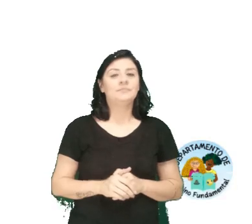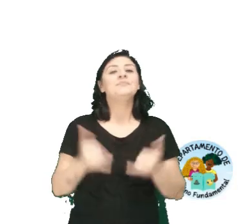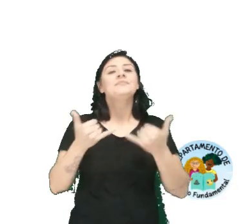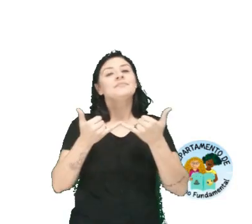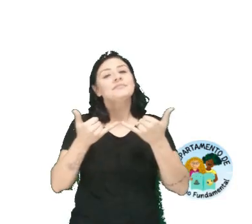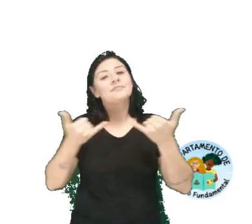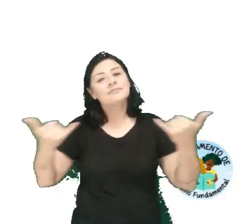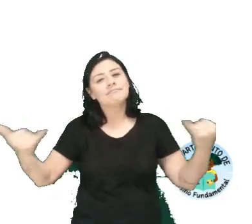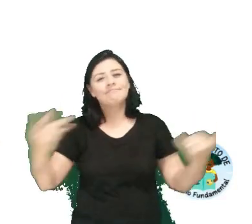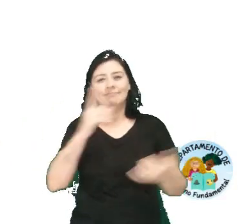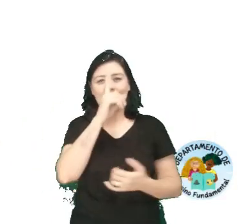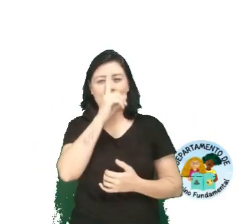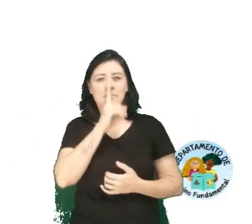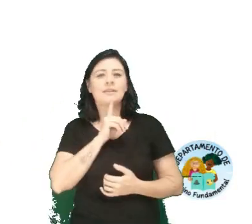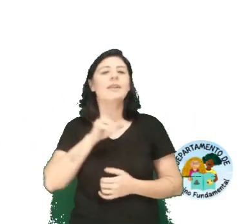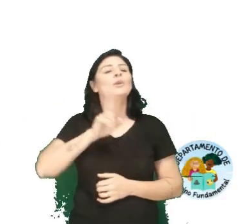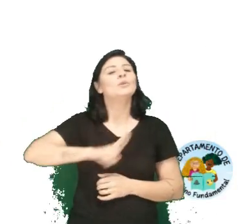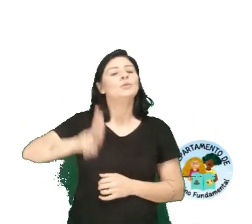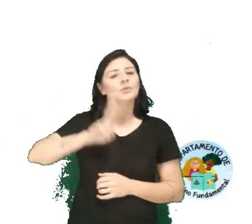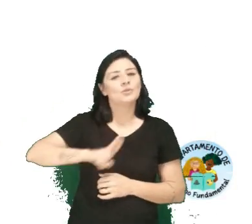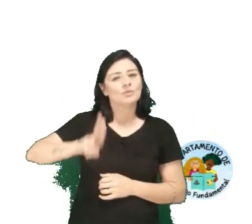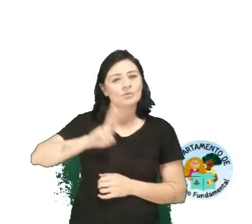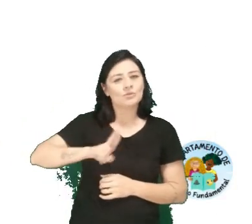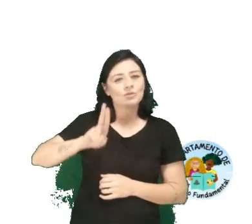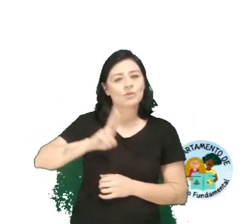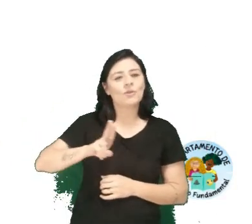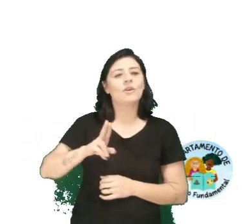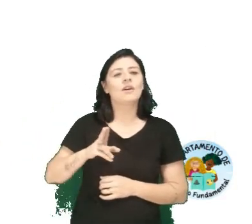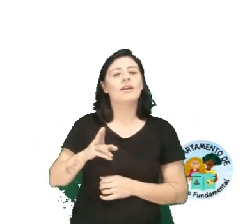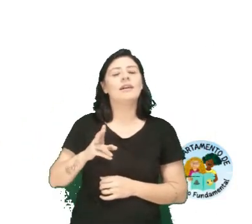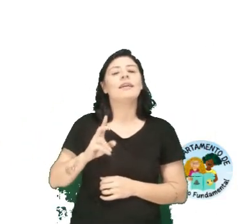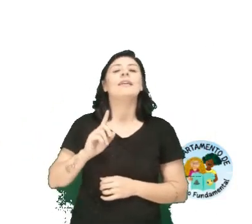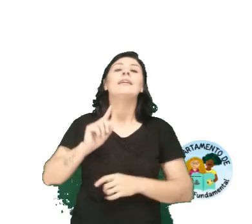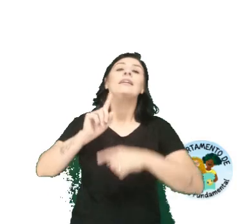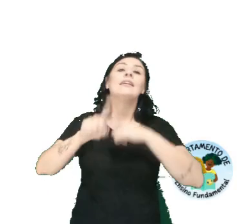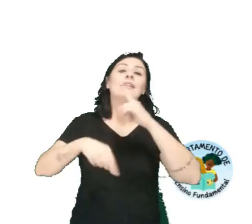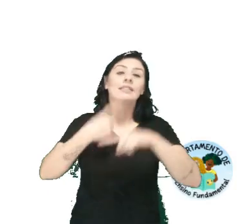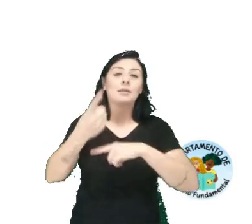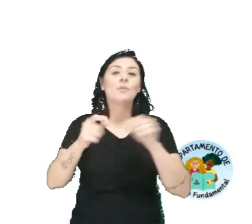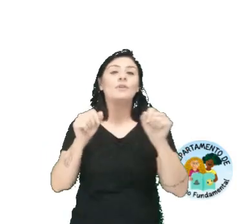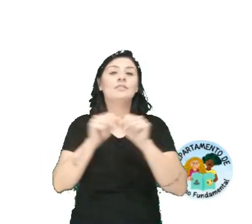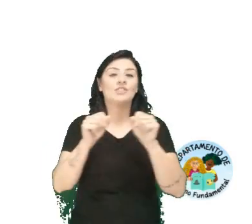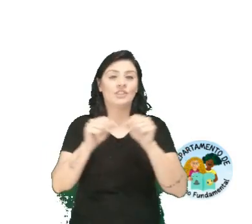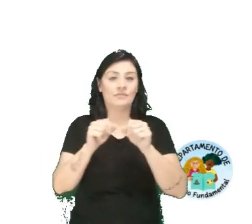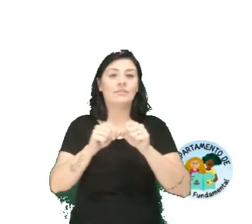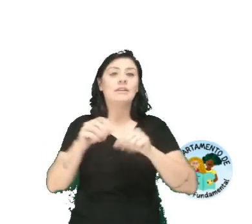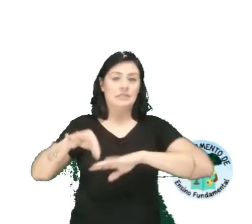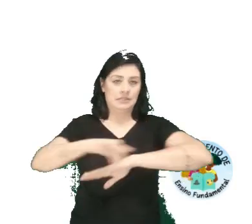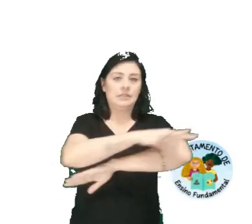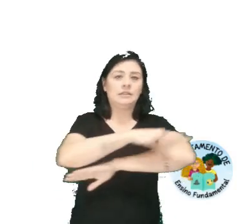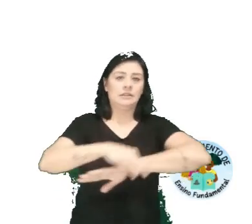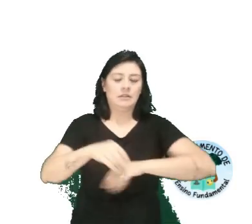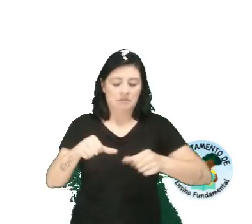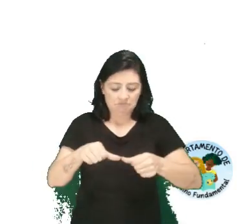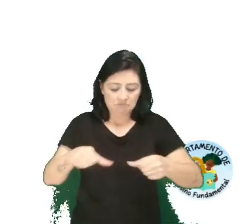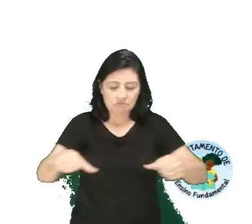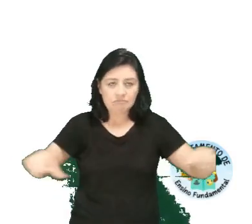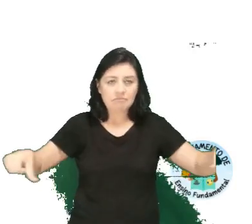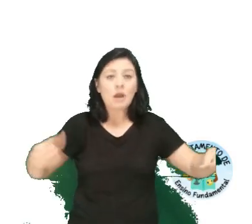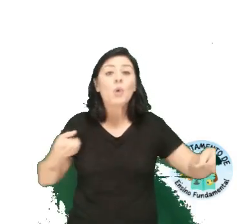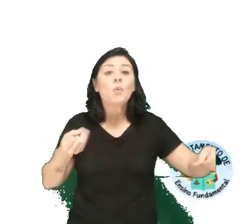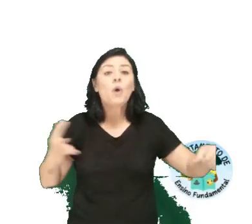o barbante, e depois já a gente colocou a fita métrica, né? Então, para também